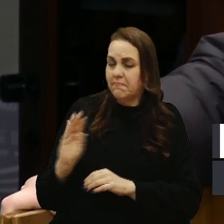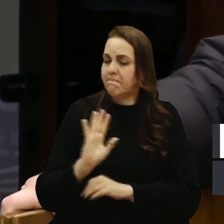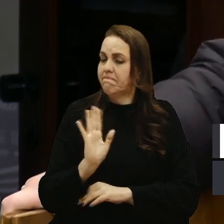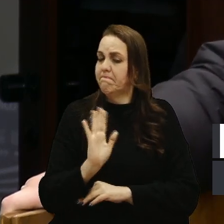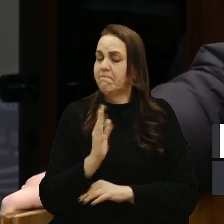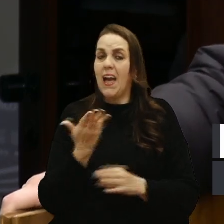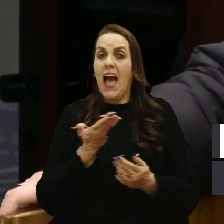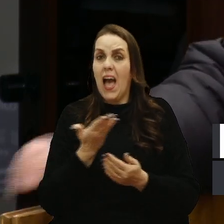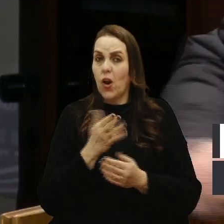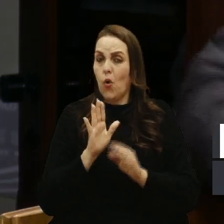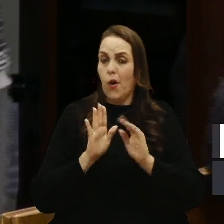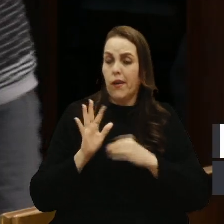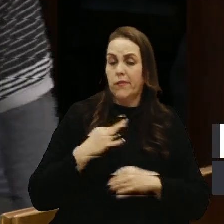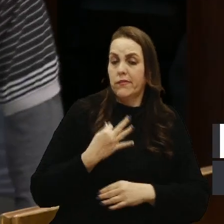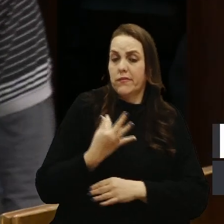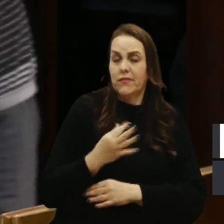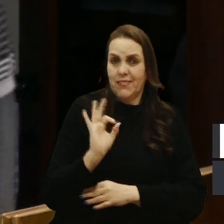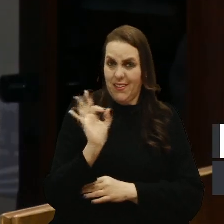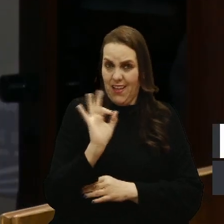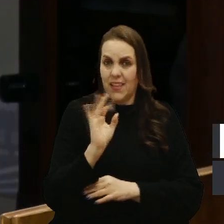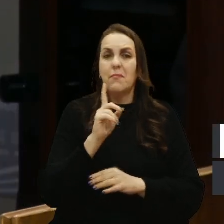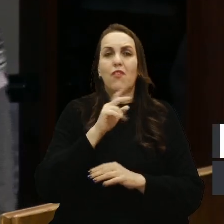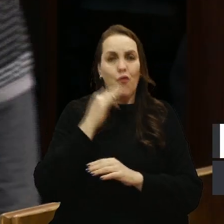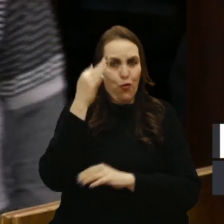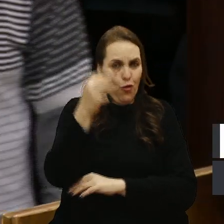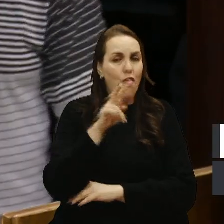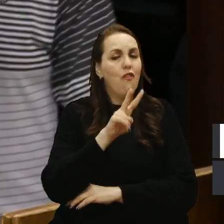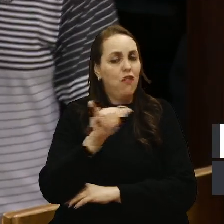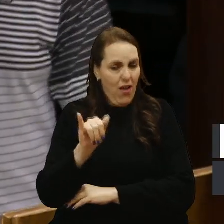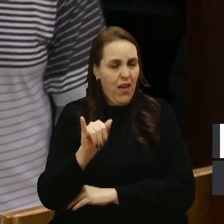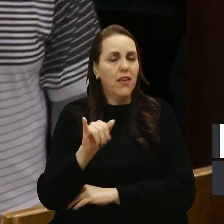e a gente precisa estar atento porque o canto da sereia vai continuar ecoando